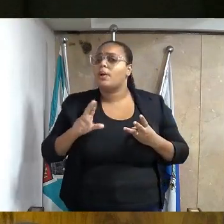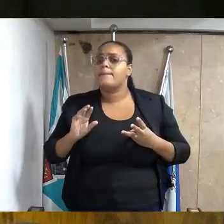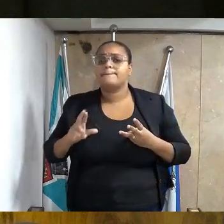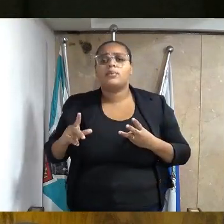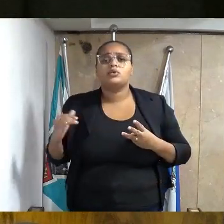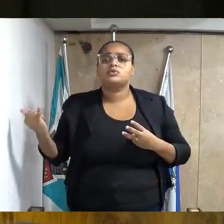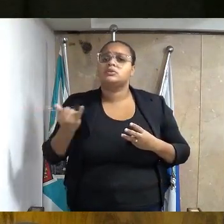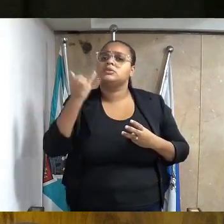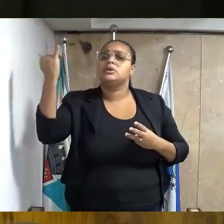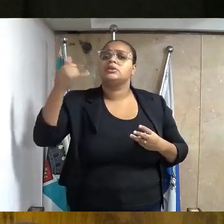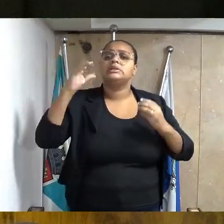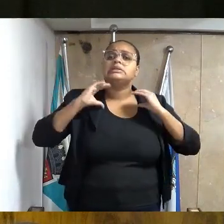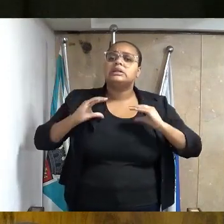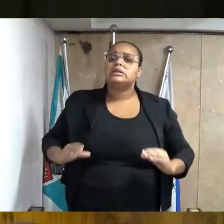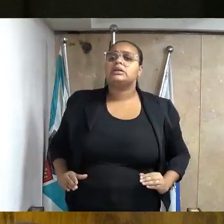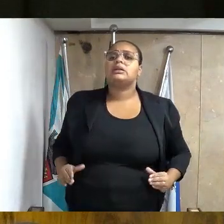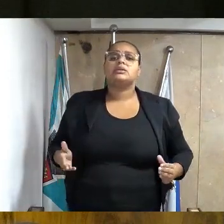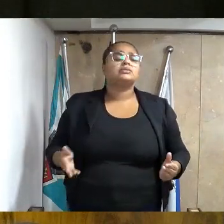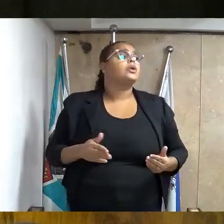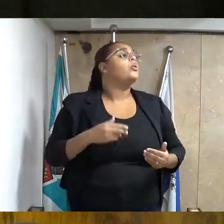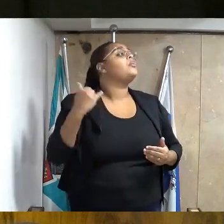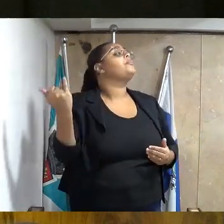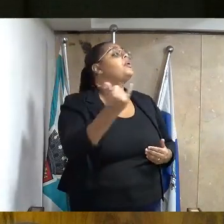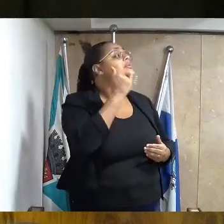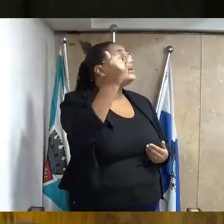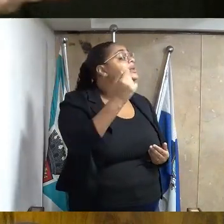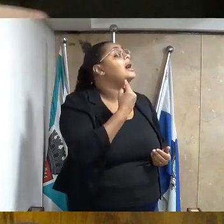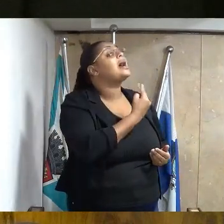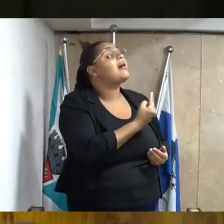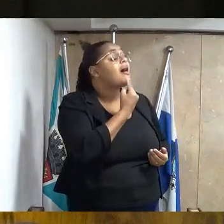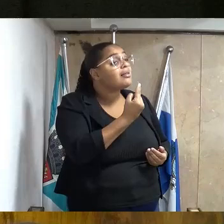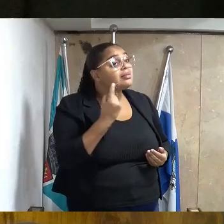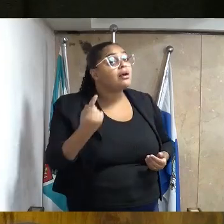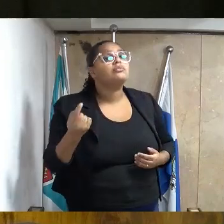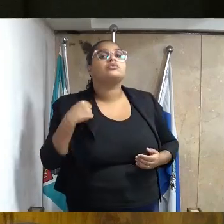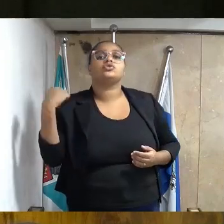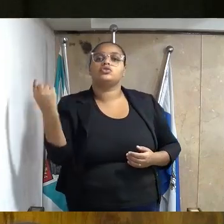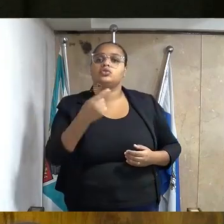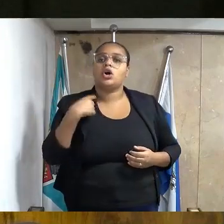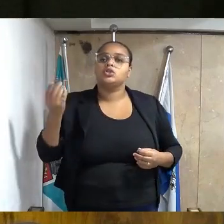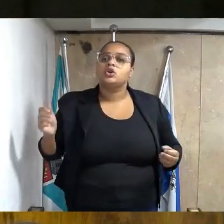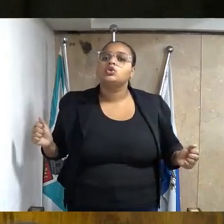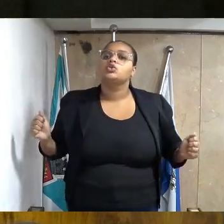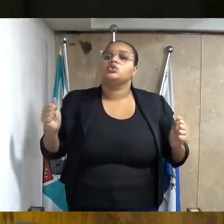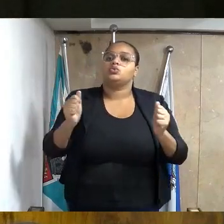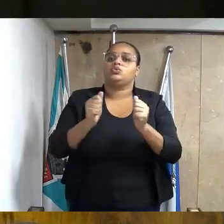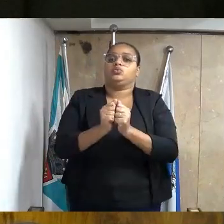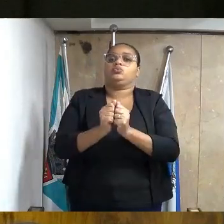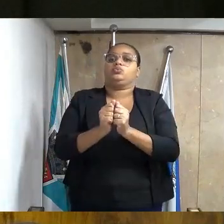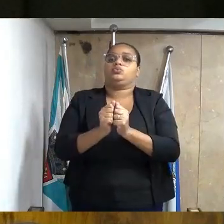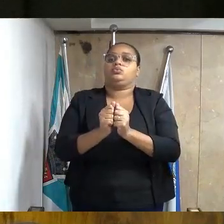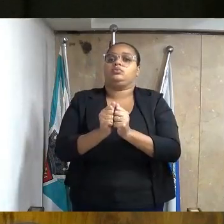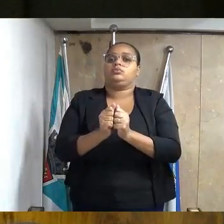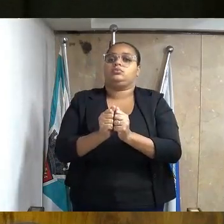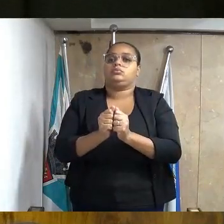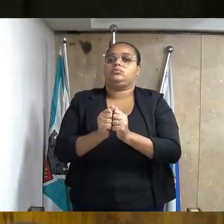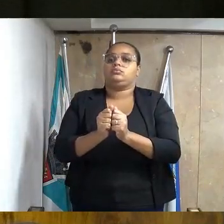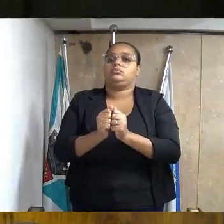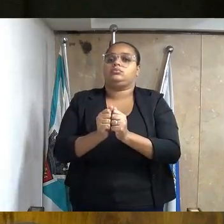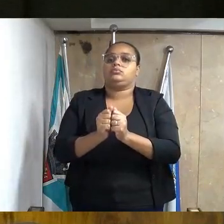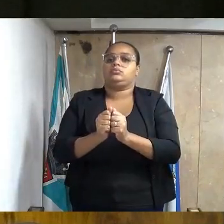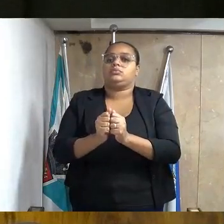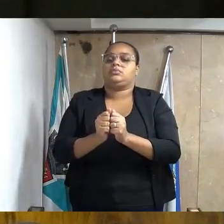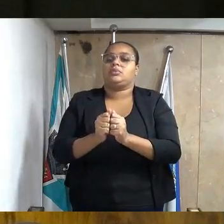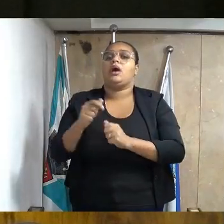a sua cidadania, importa que cada um de nós, todos nós juntos, pertencemos à